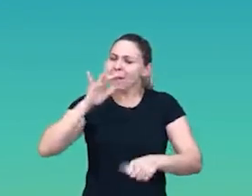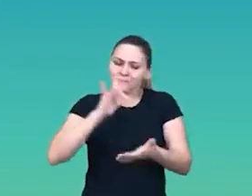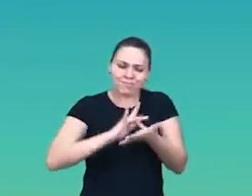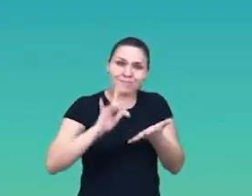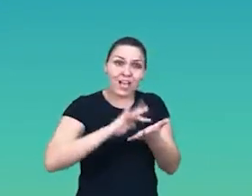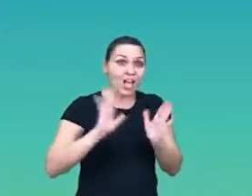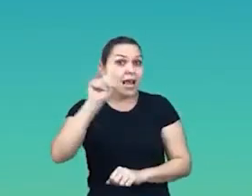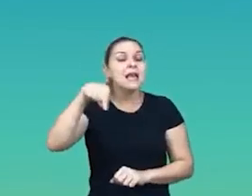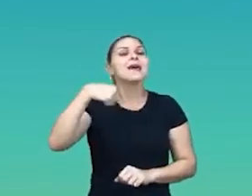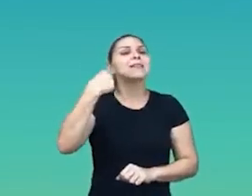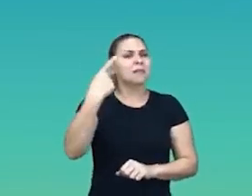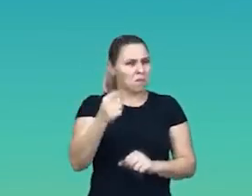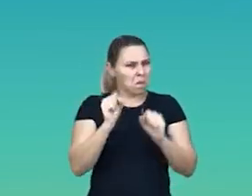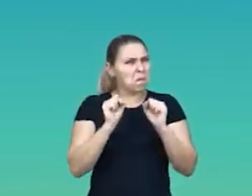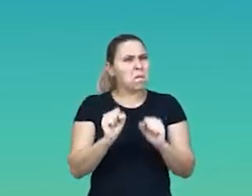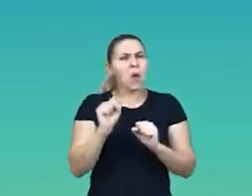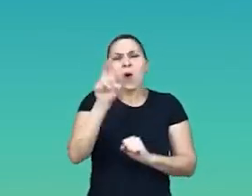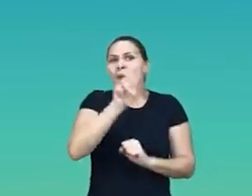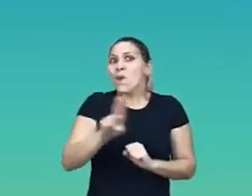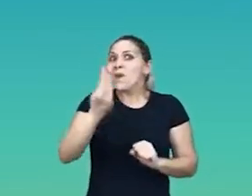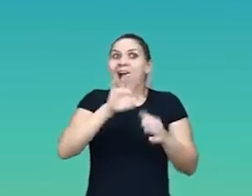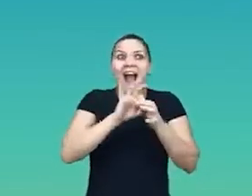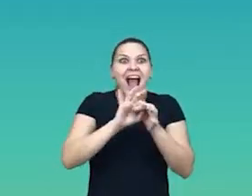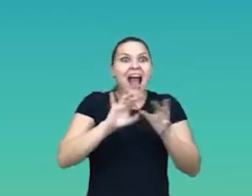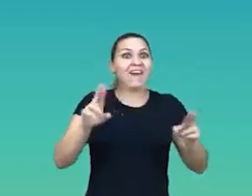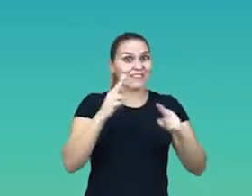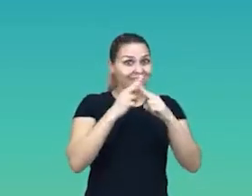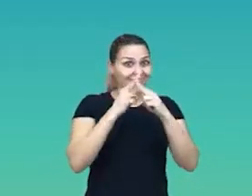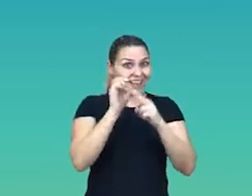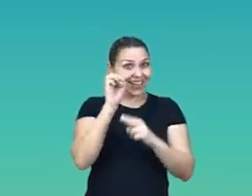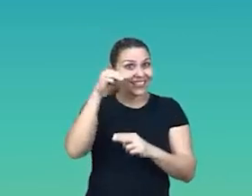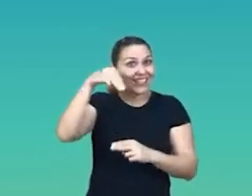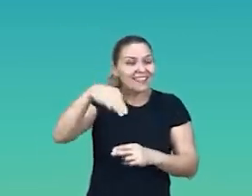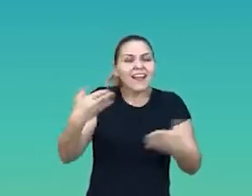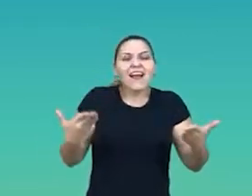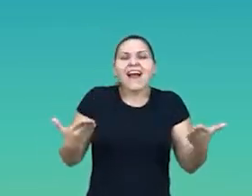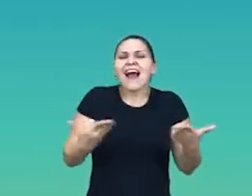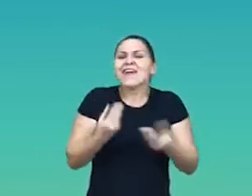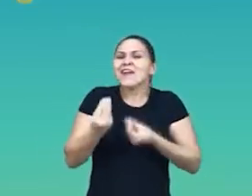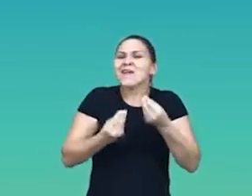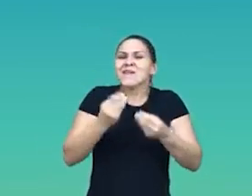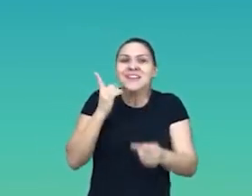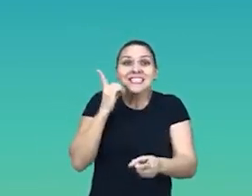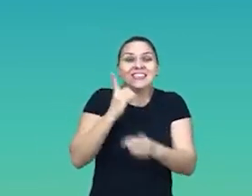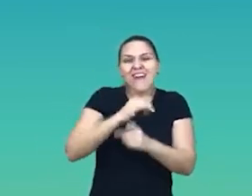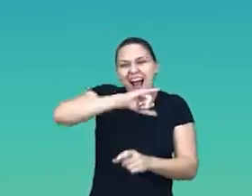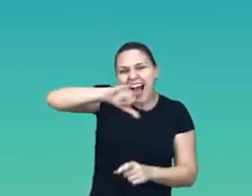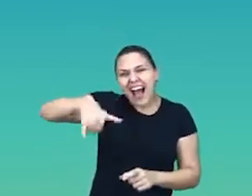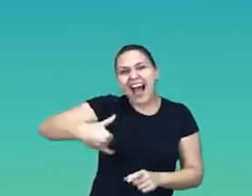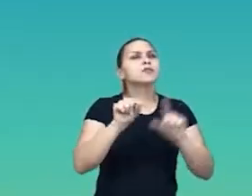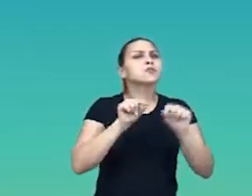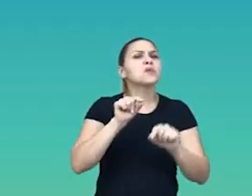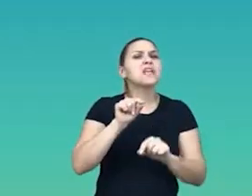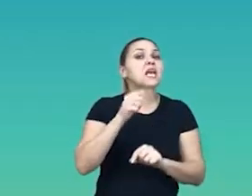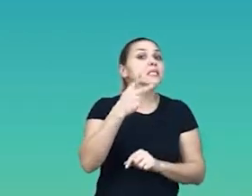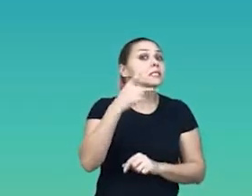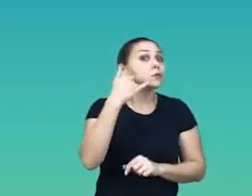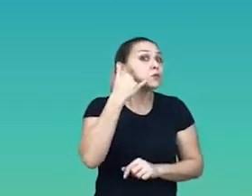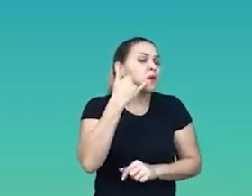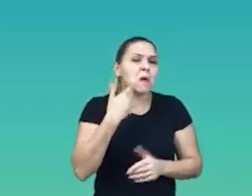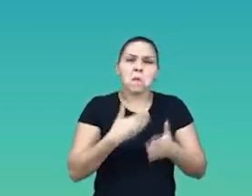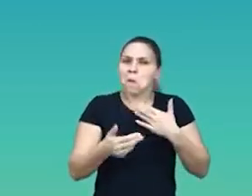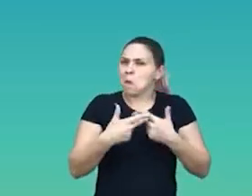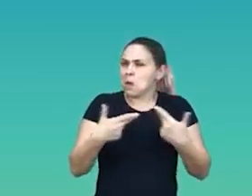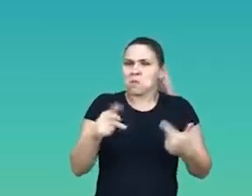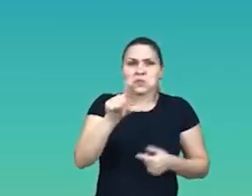código de saque. Depois, o trabalhador deve inserir a senha para visualizar o código de saque